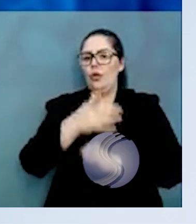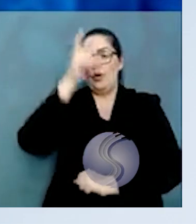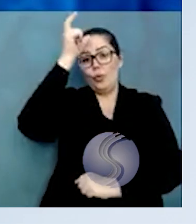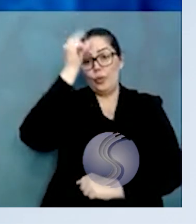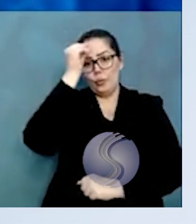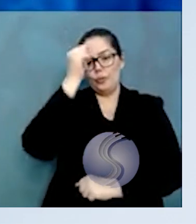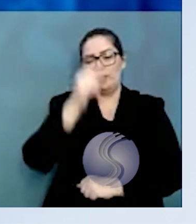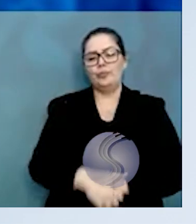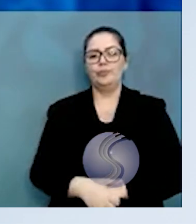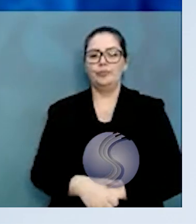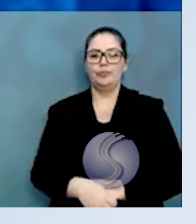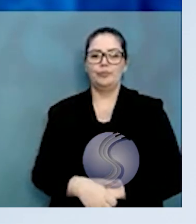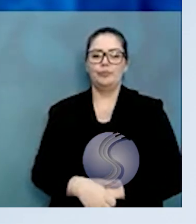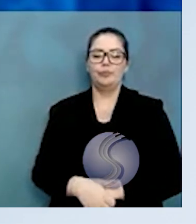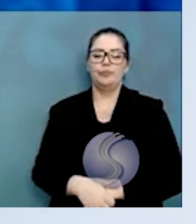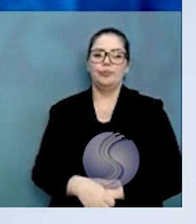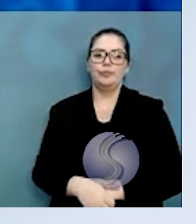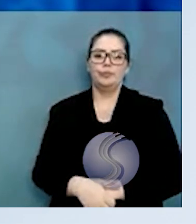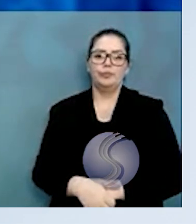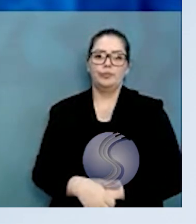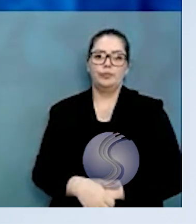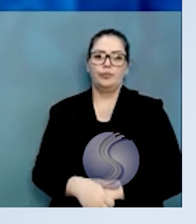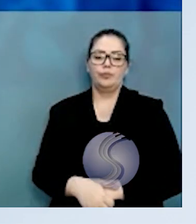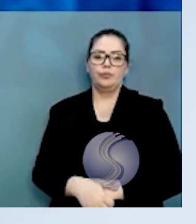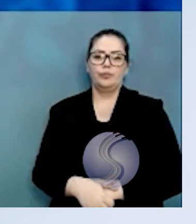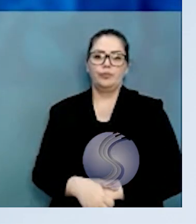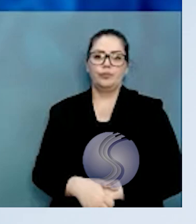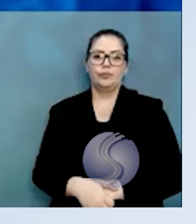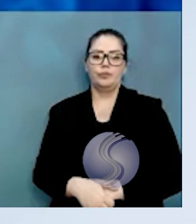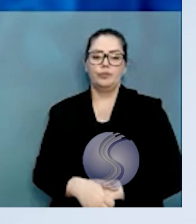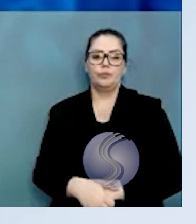para 1.131 descartados.